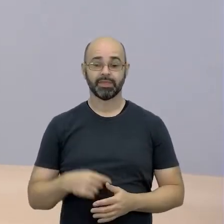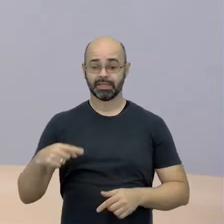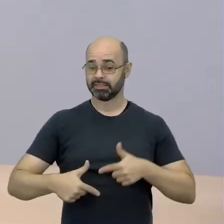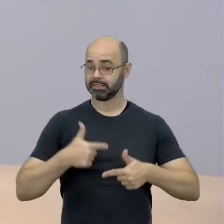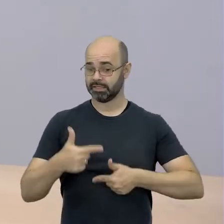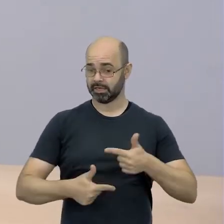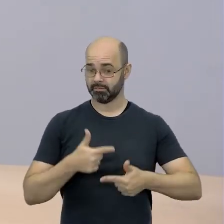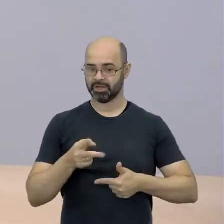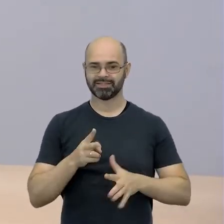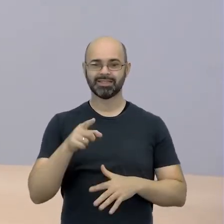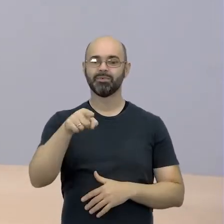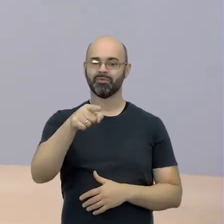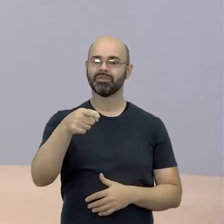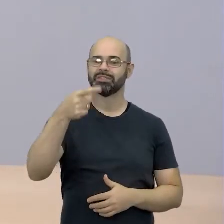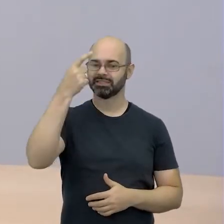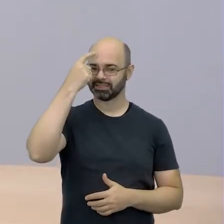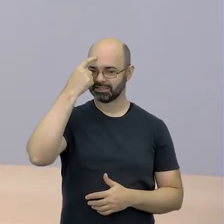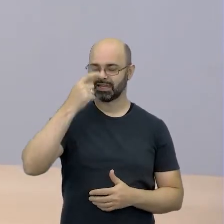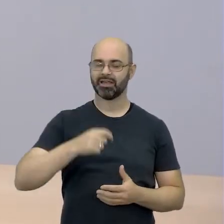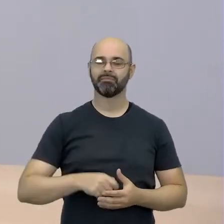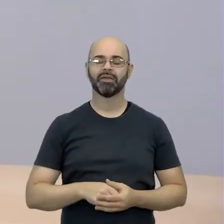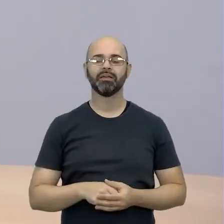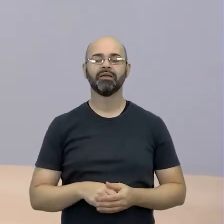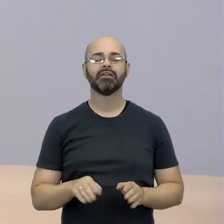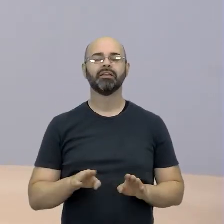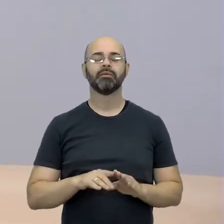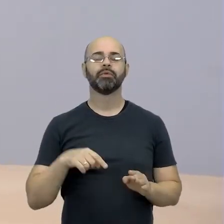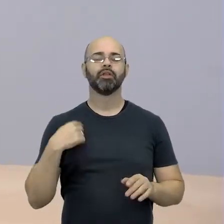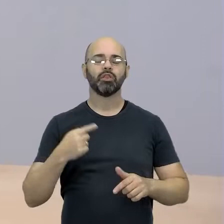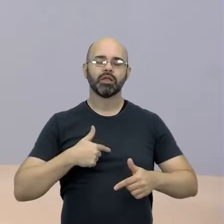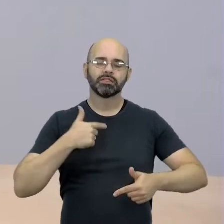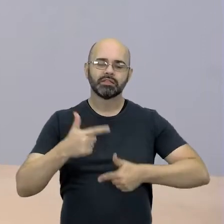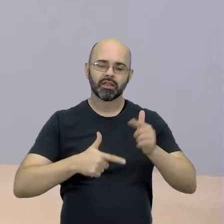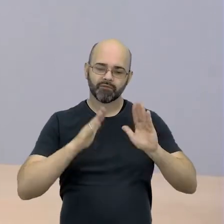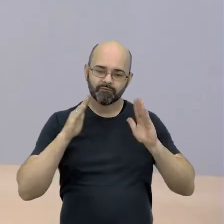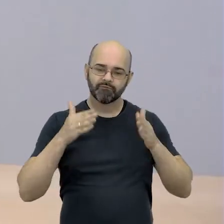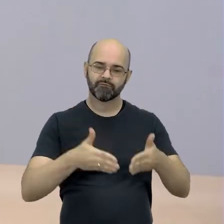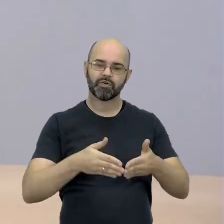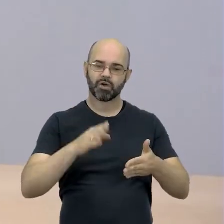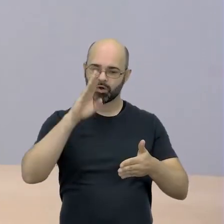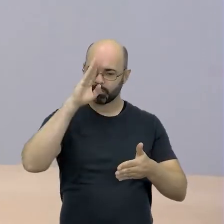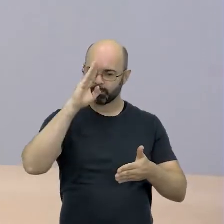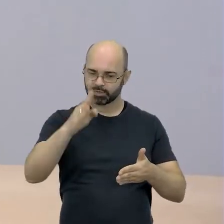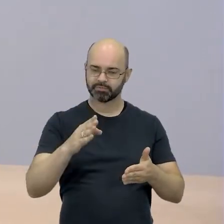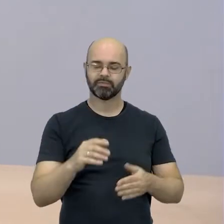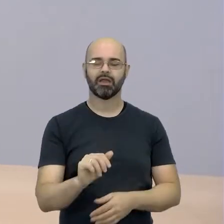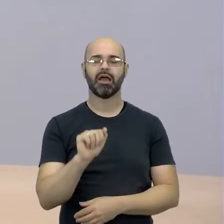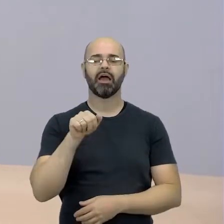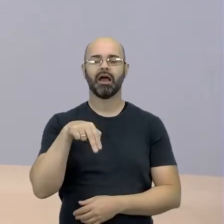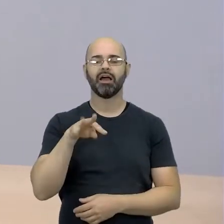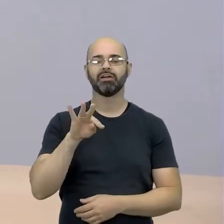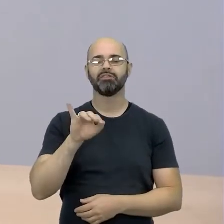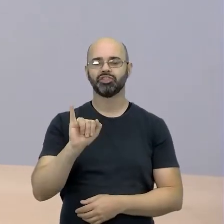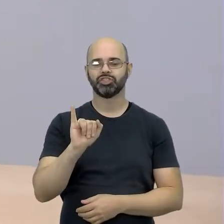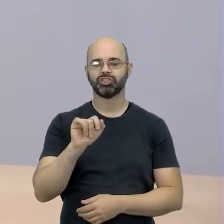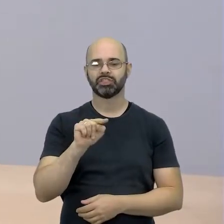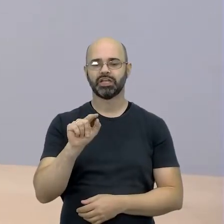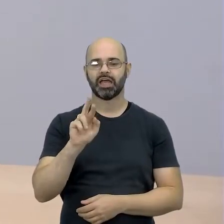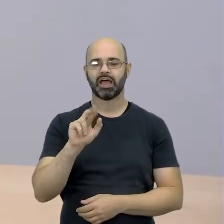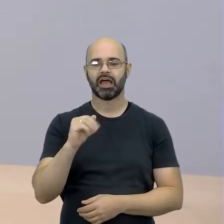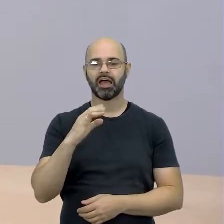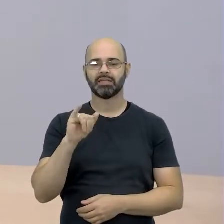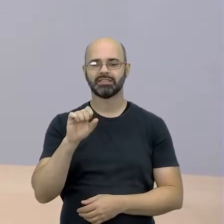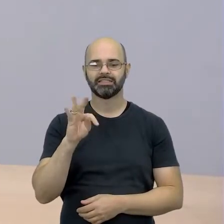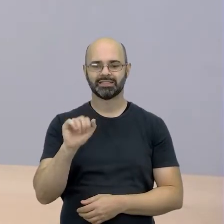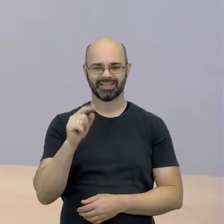nosso canal que trabalha especificamente a trilha antirracista. Vocês estão olhando aí